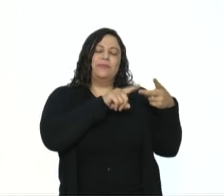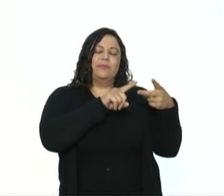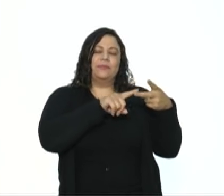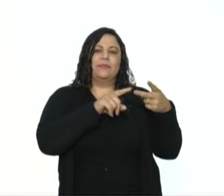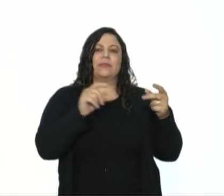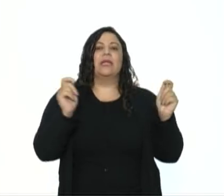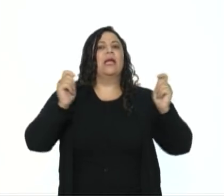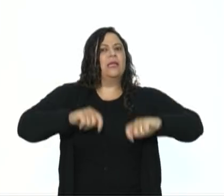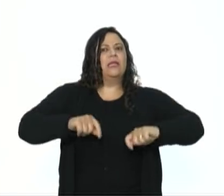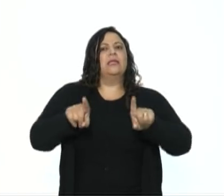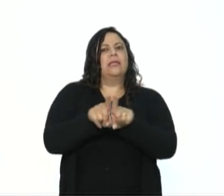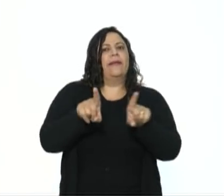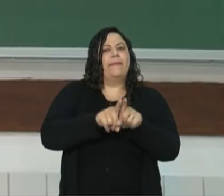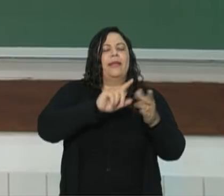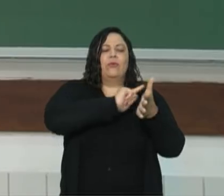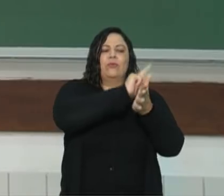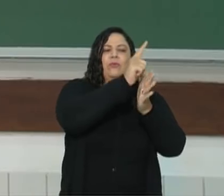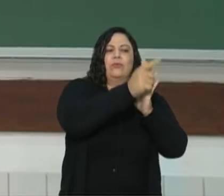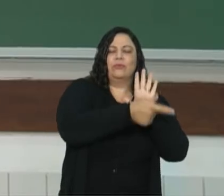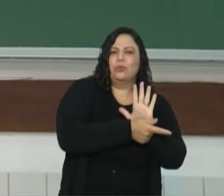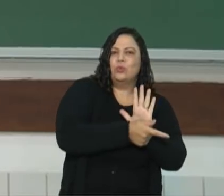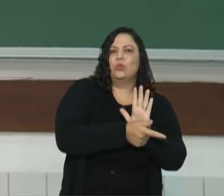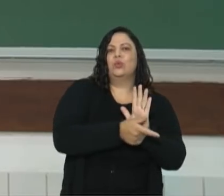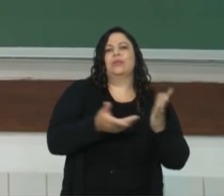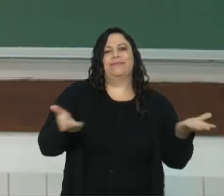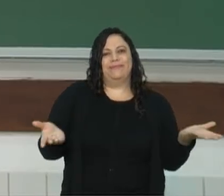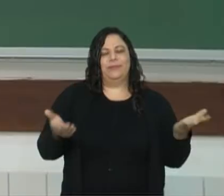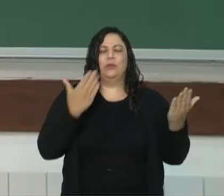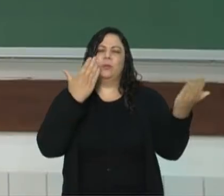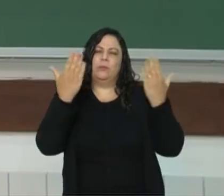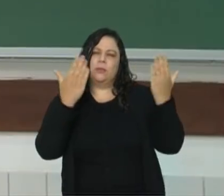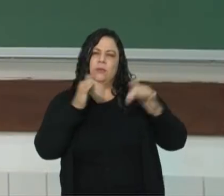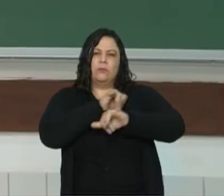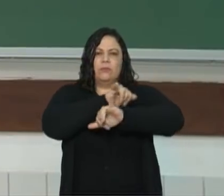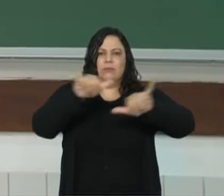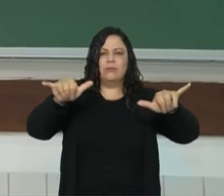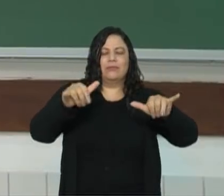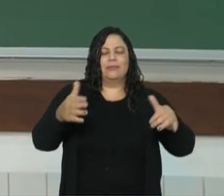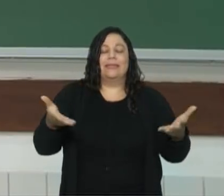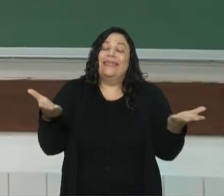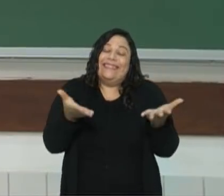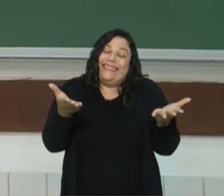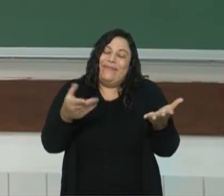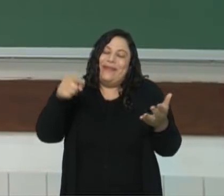gênero e comparamos com a notícia, ok? Bom, é isso. Espero que você tenha ficado comigo